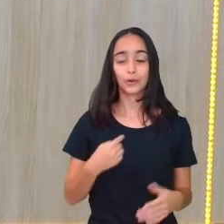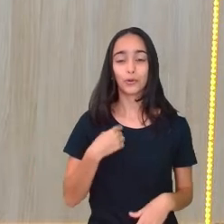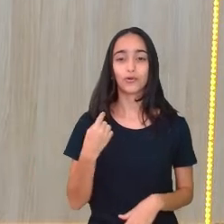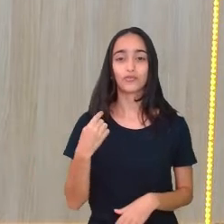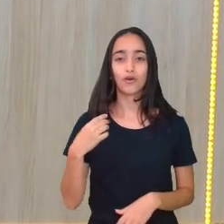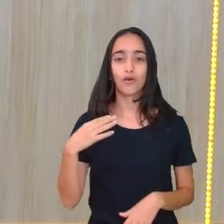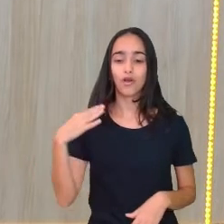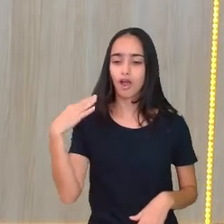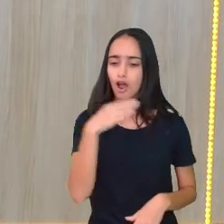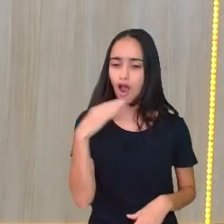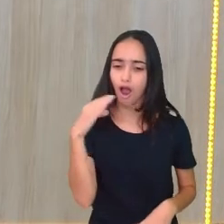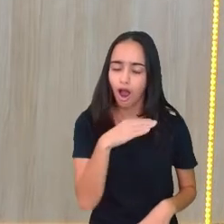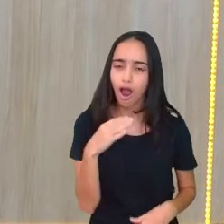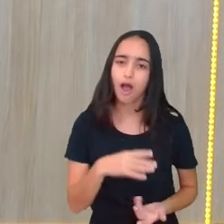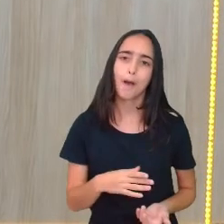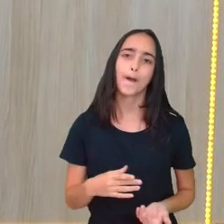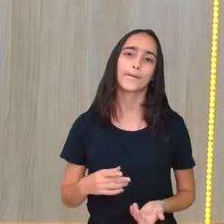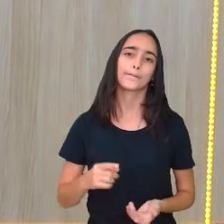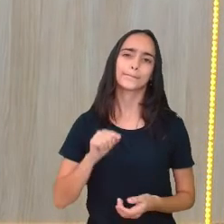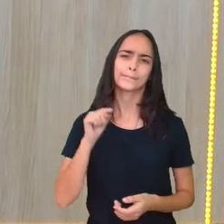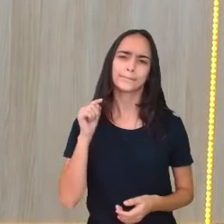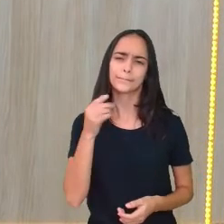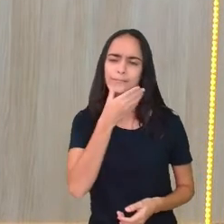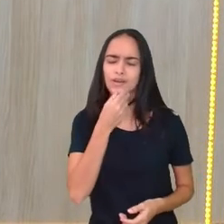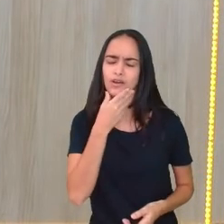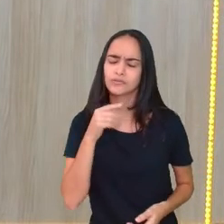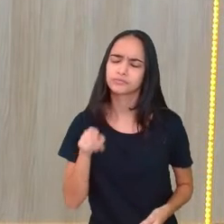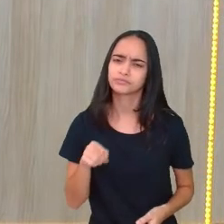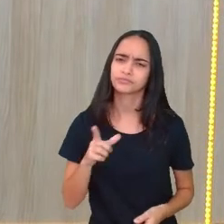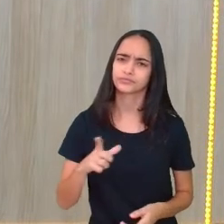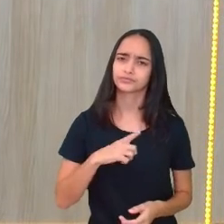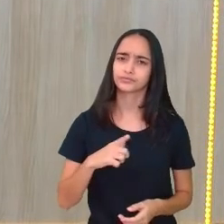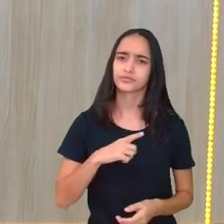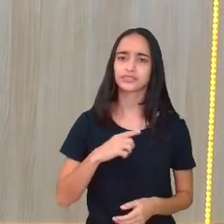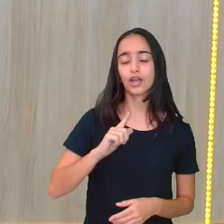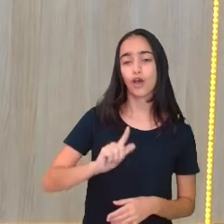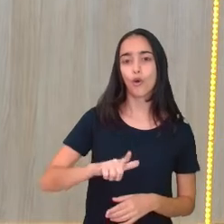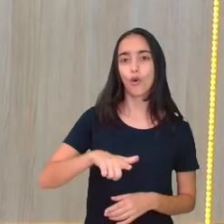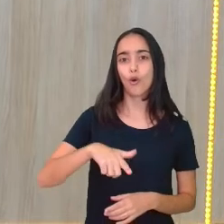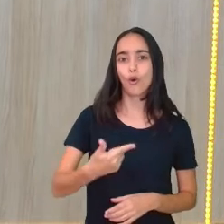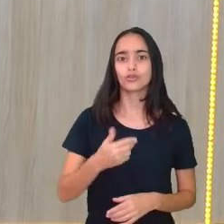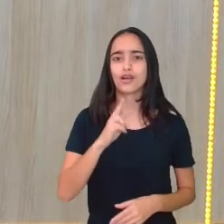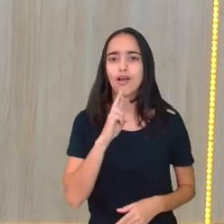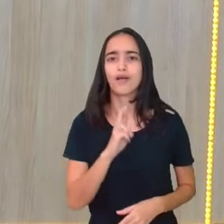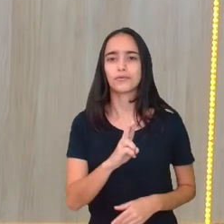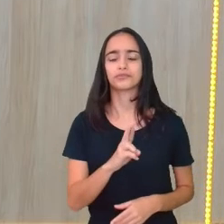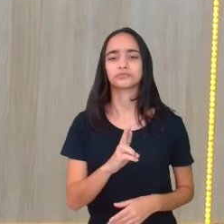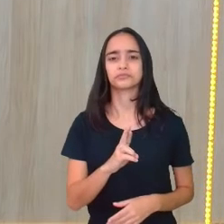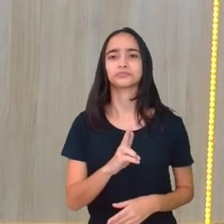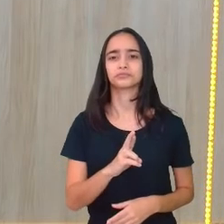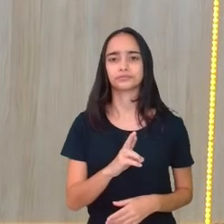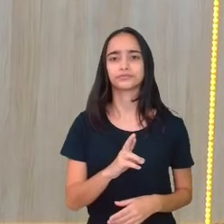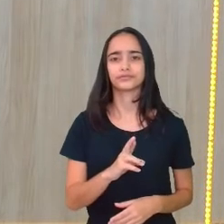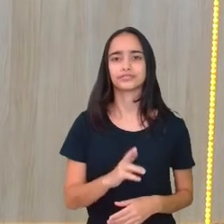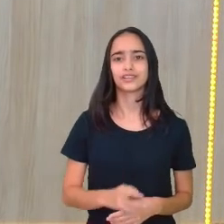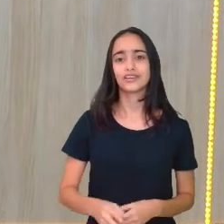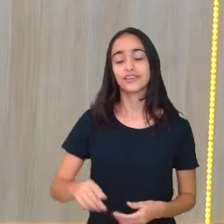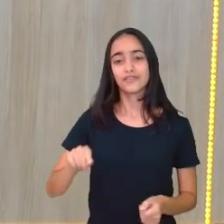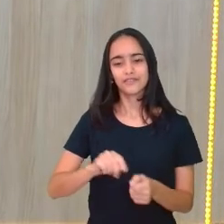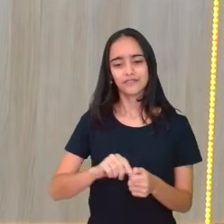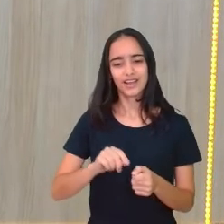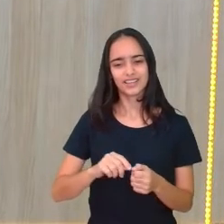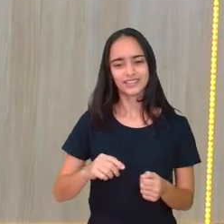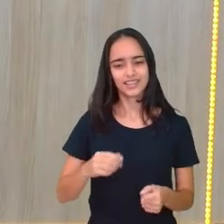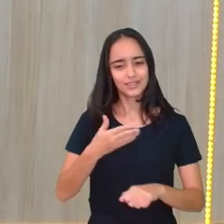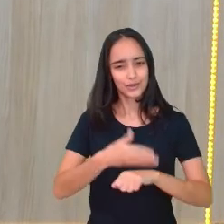o estímulo para que ele ganhe, né, para que ele tenha outros resultados, mesmo fazendo aquele mesmo